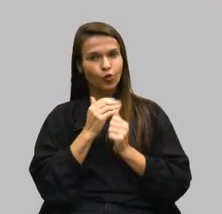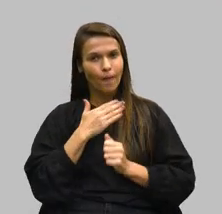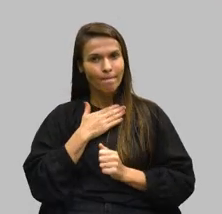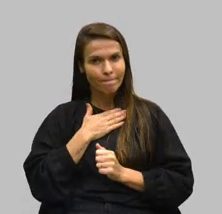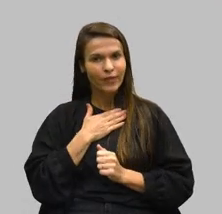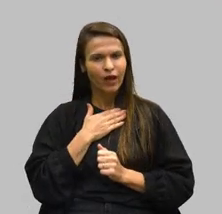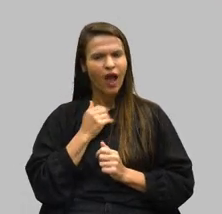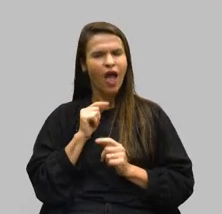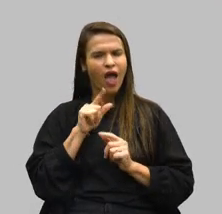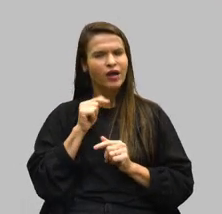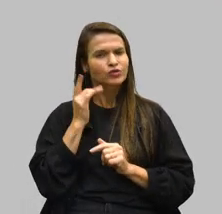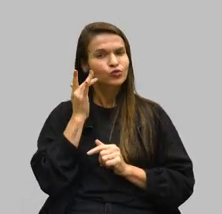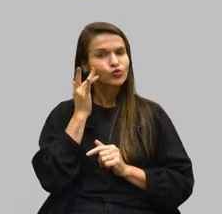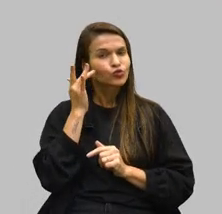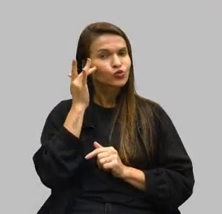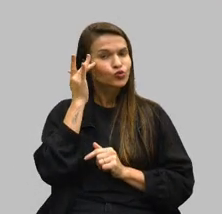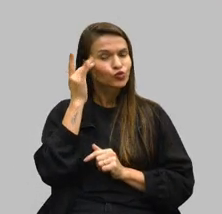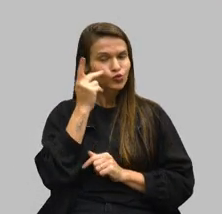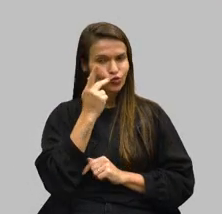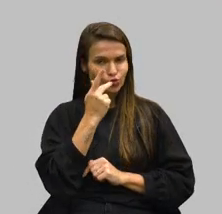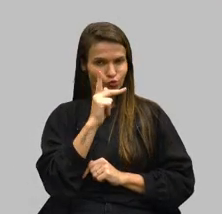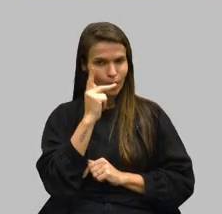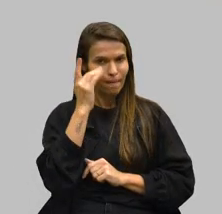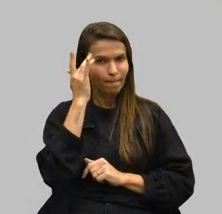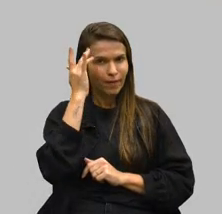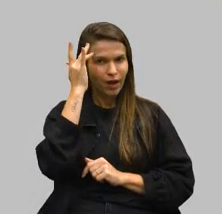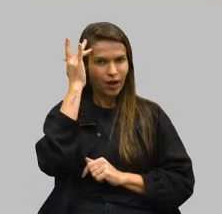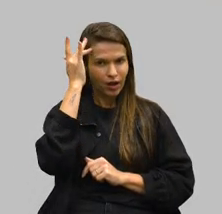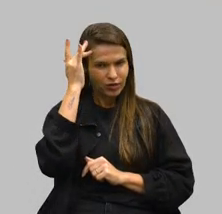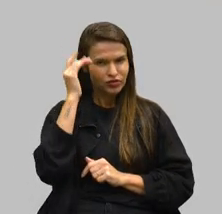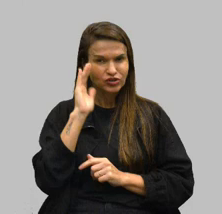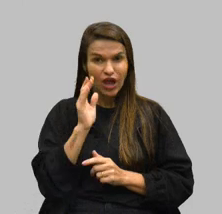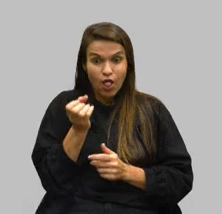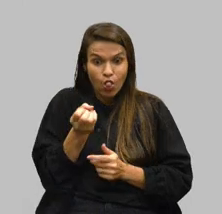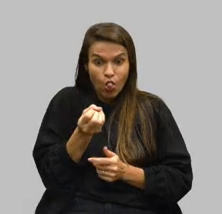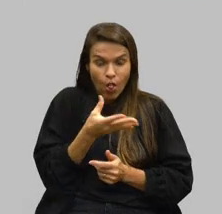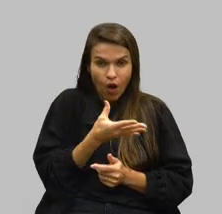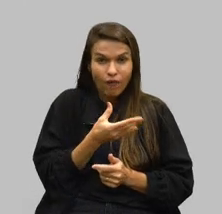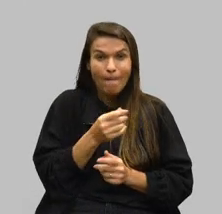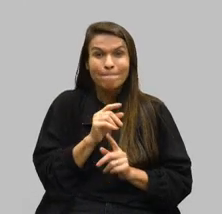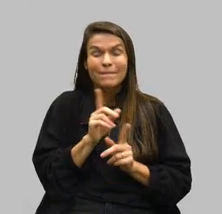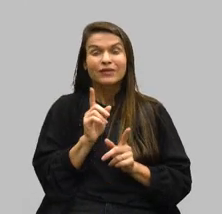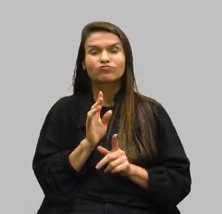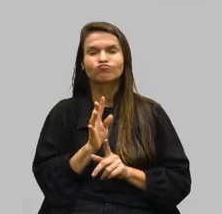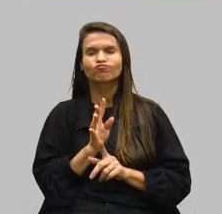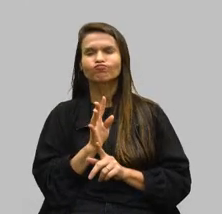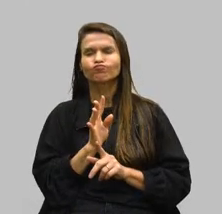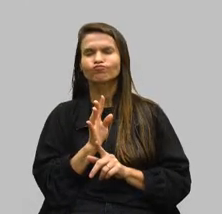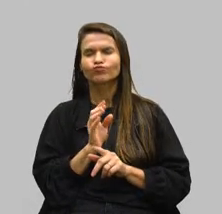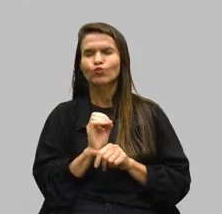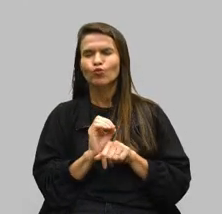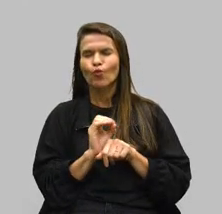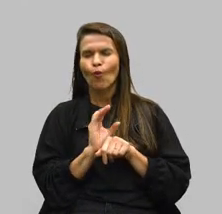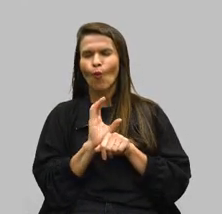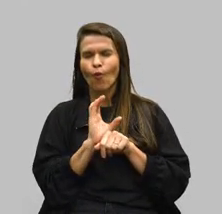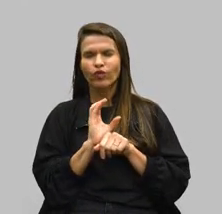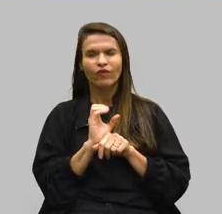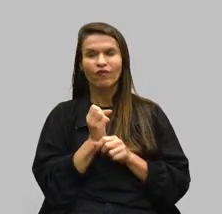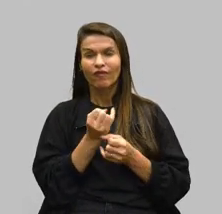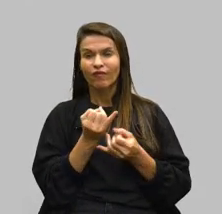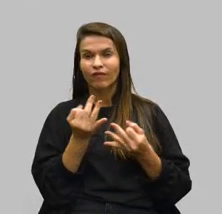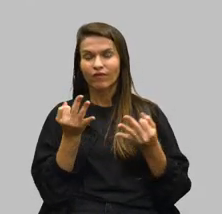sua maturidade tão recente na pasta mas já com conhecimento vasto sobre praticamente todos os